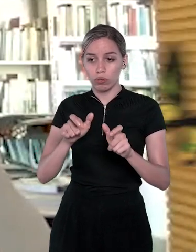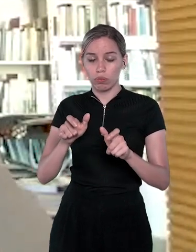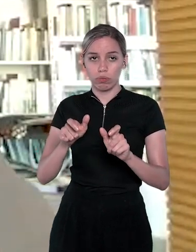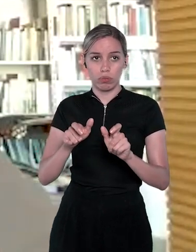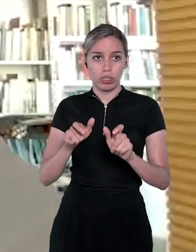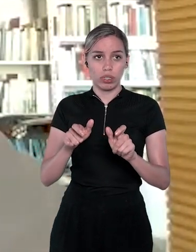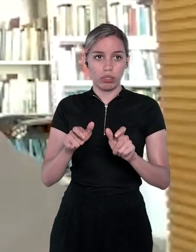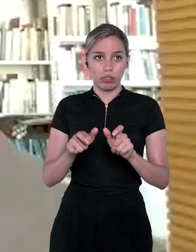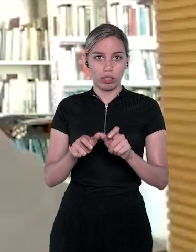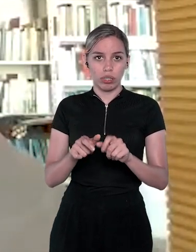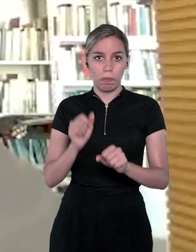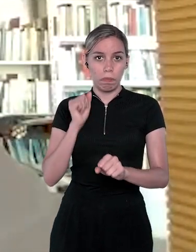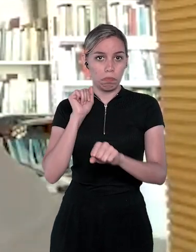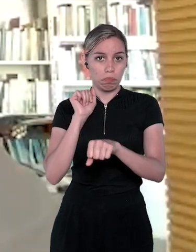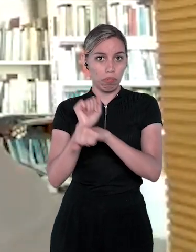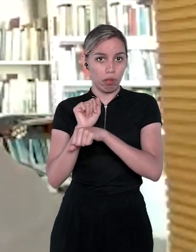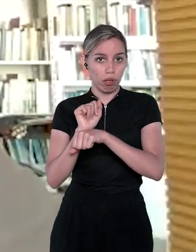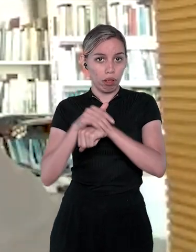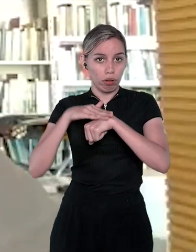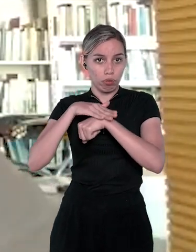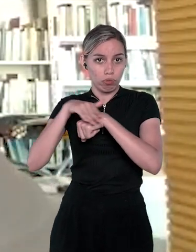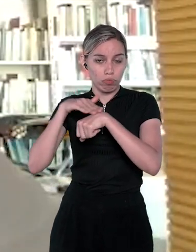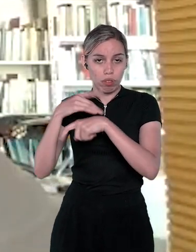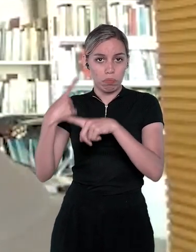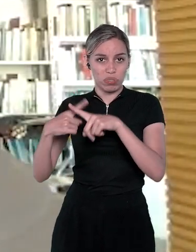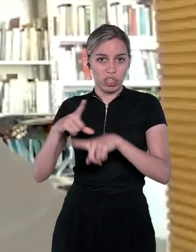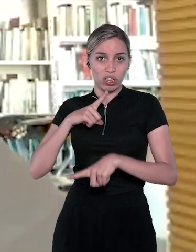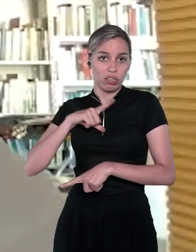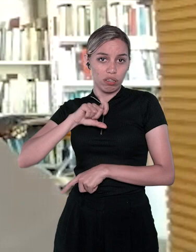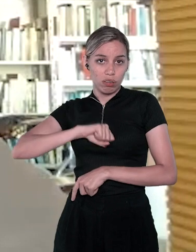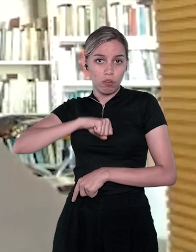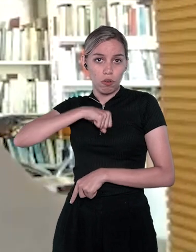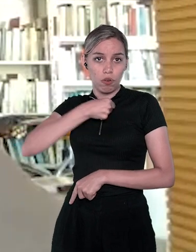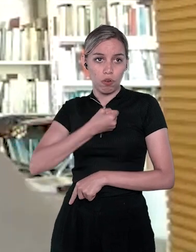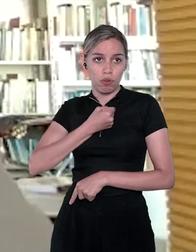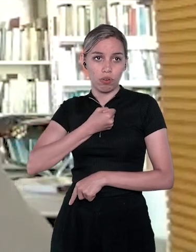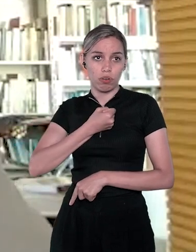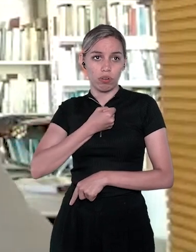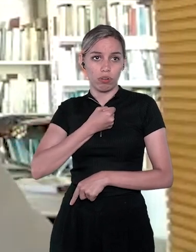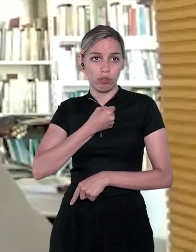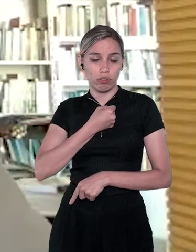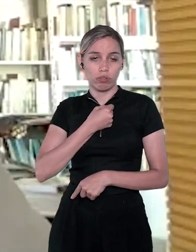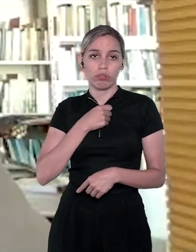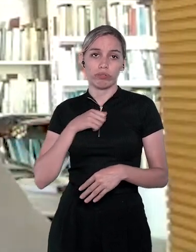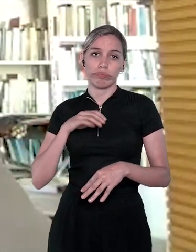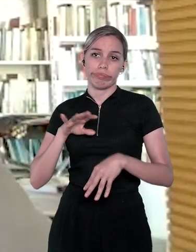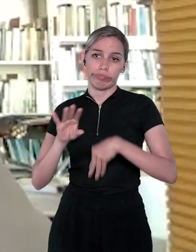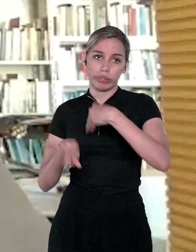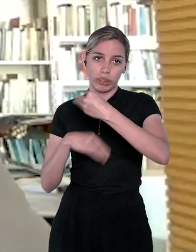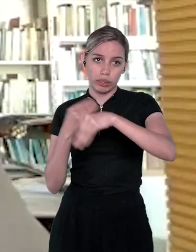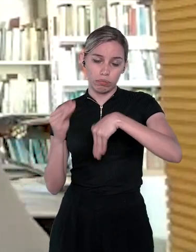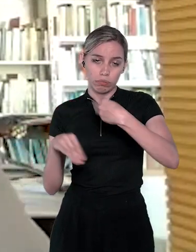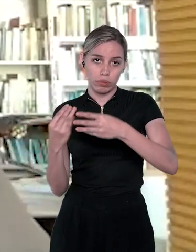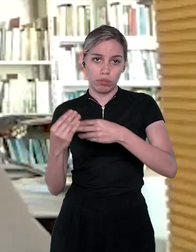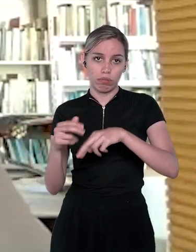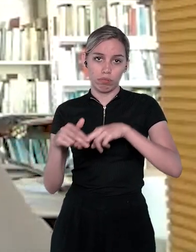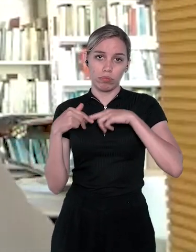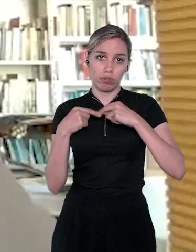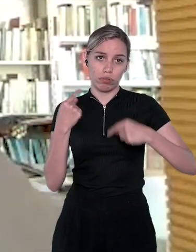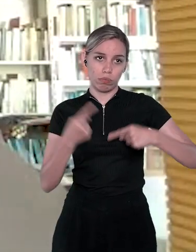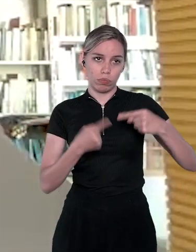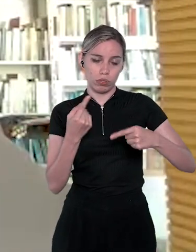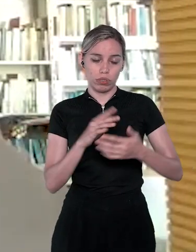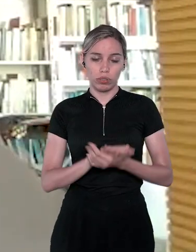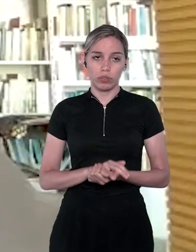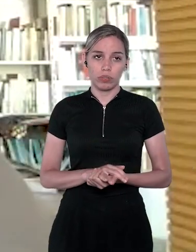falar por causa do ódio contido nas relações familiares que se misturaram com a